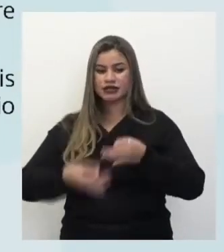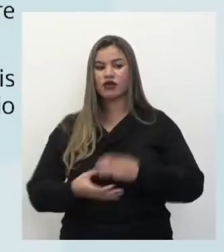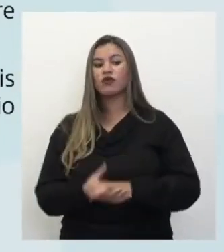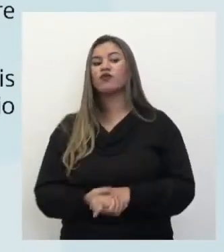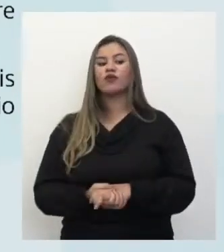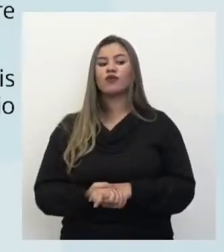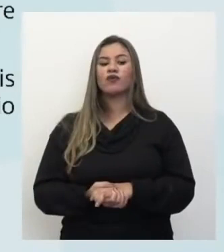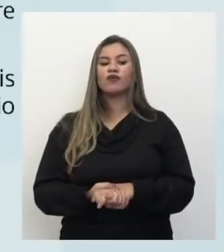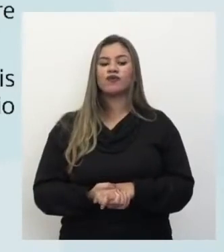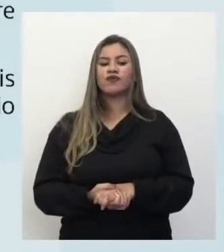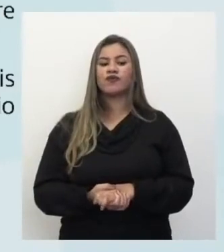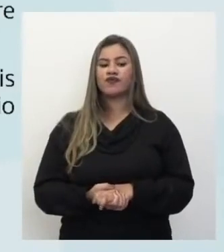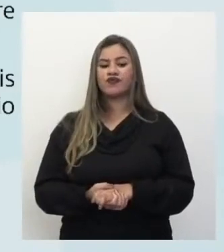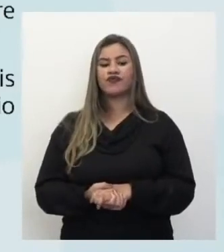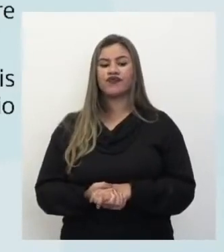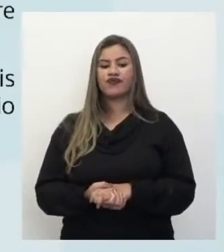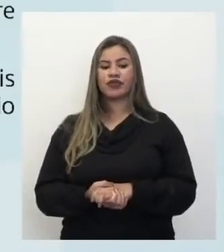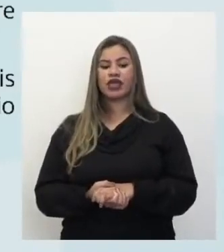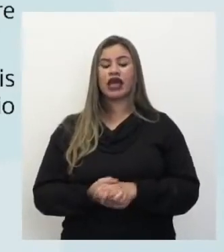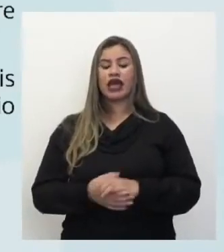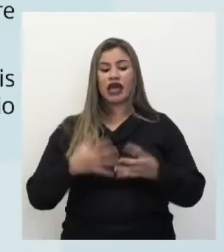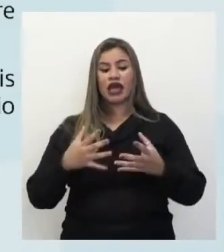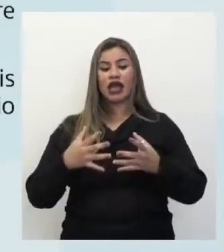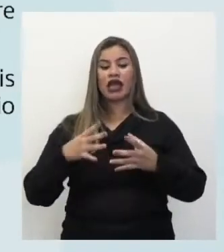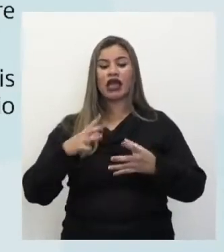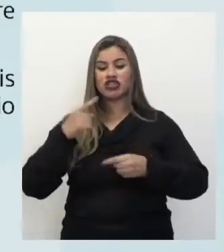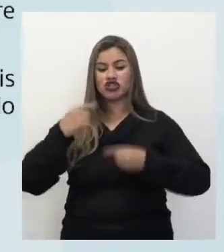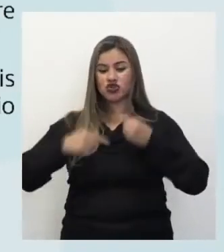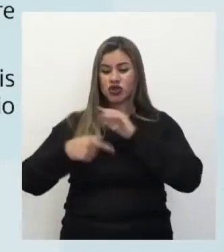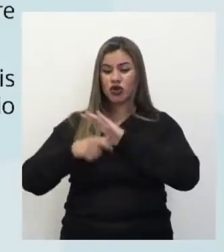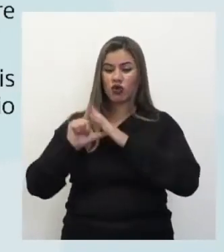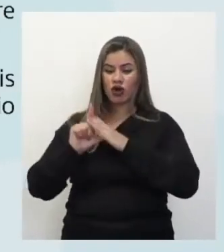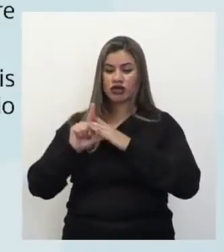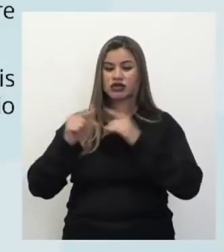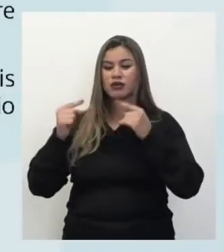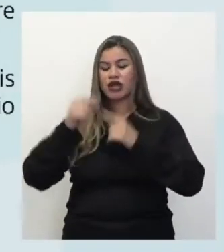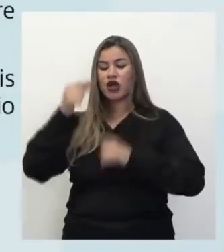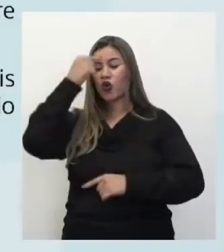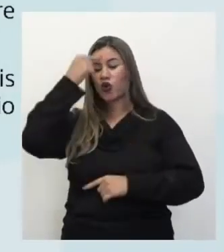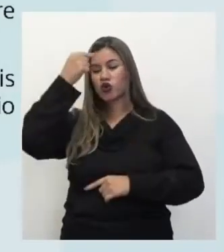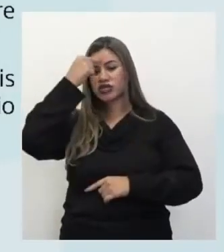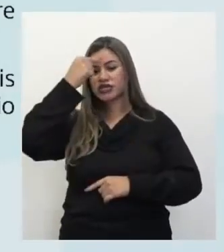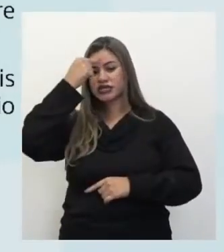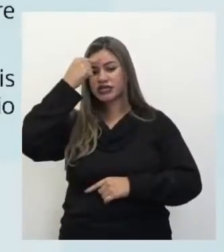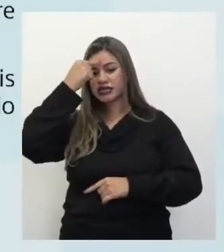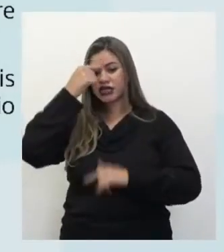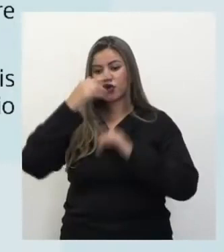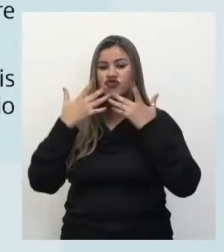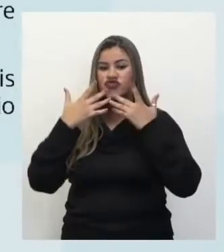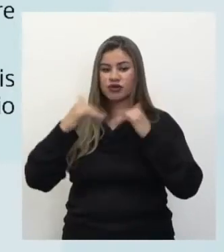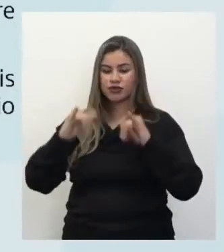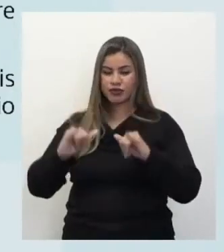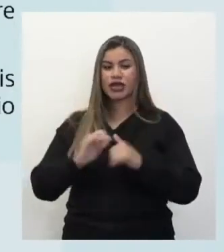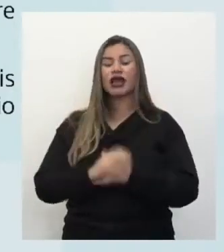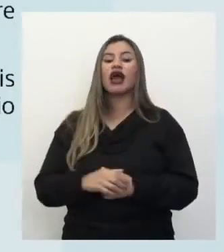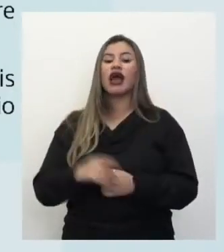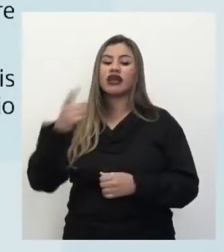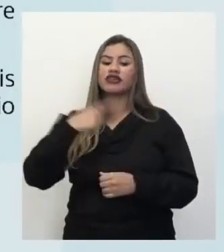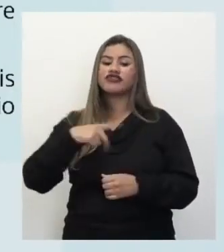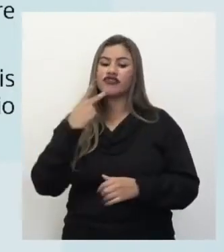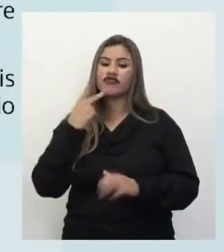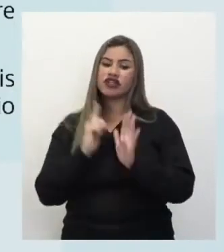discussões anteriores sobre conscientização nas campanhas publicitárias. Antes, a gente falou do gênero publicitário, o texto